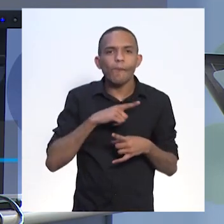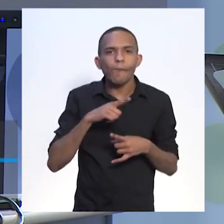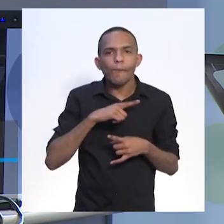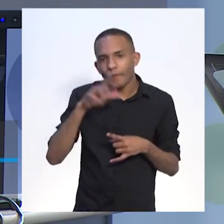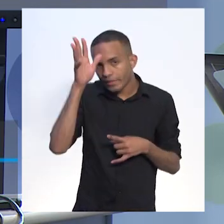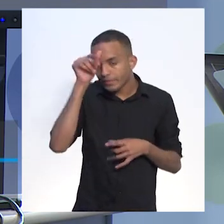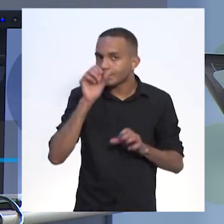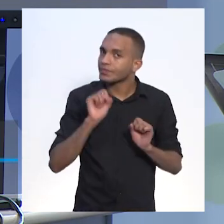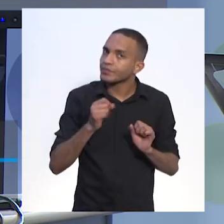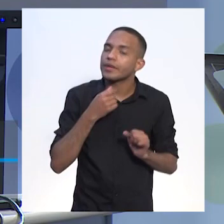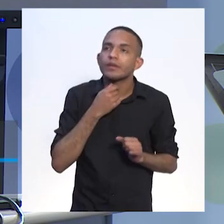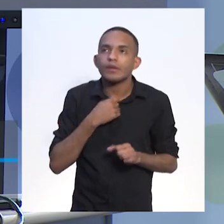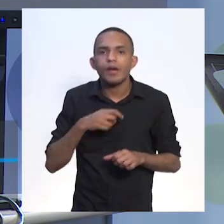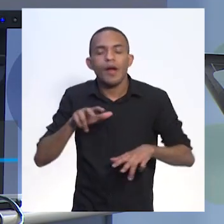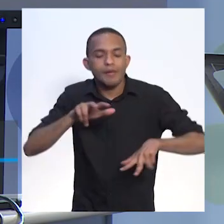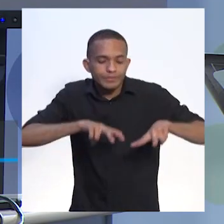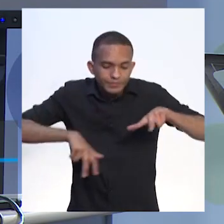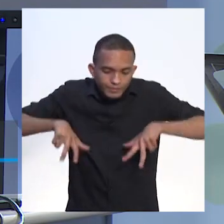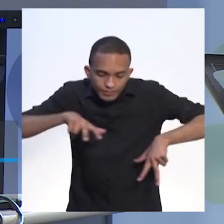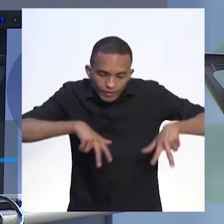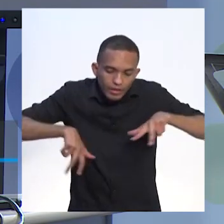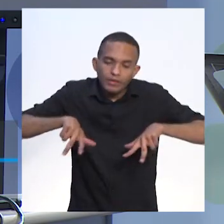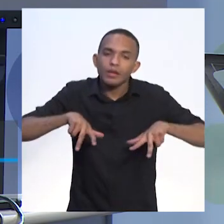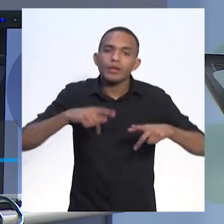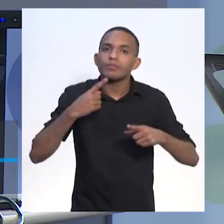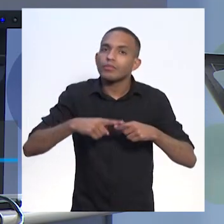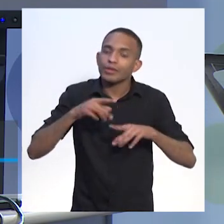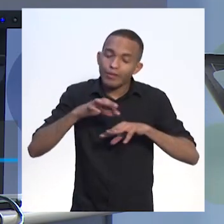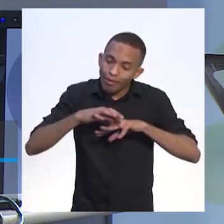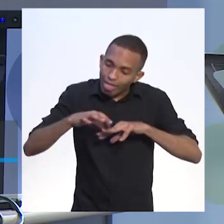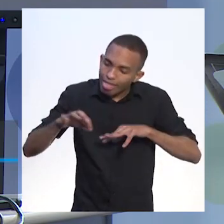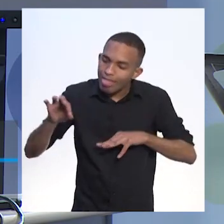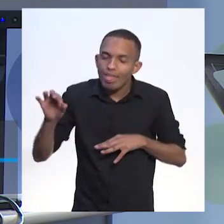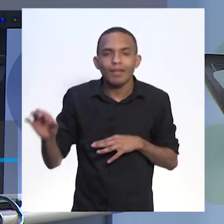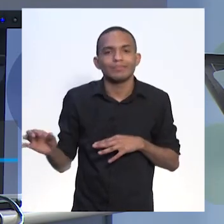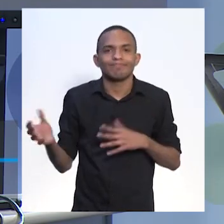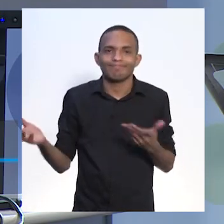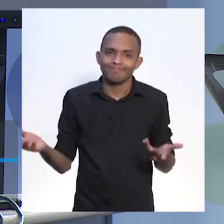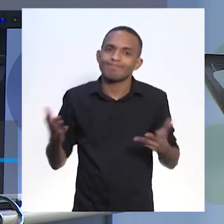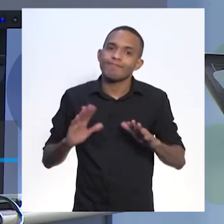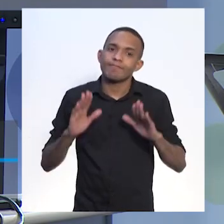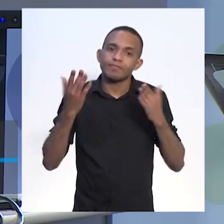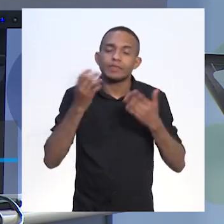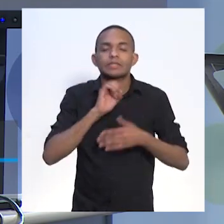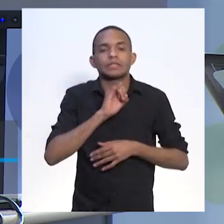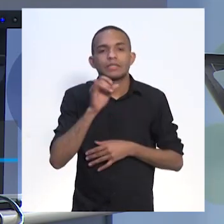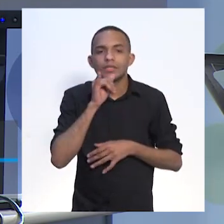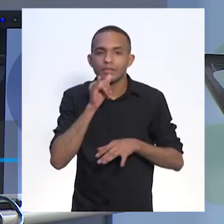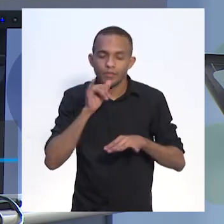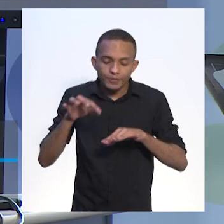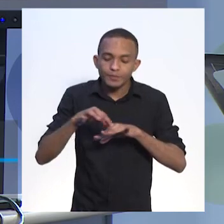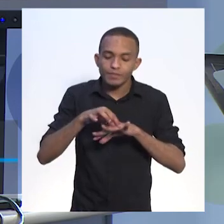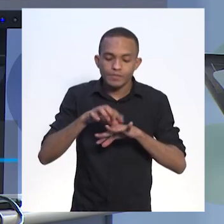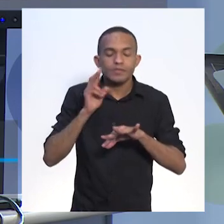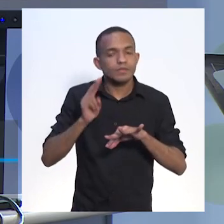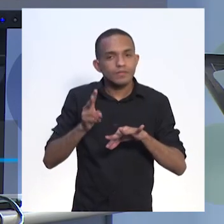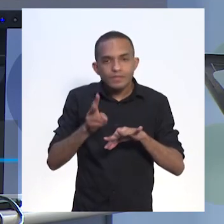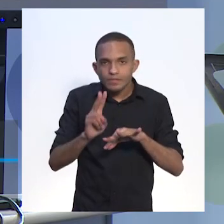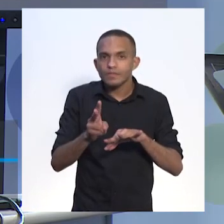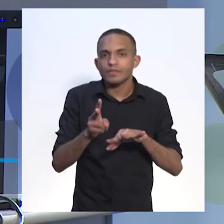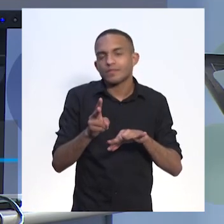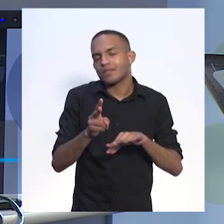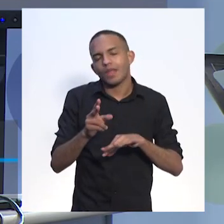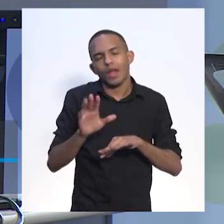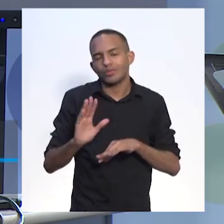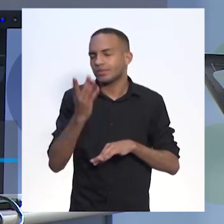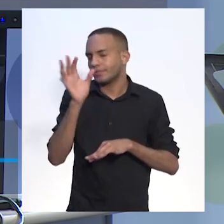pode ter engolido, pode ter ciscado, ou pode ter tido esse descuido? Porque ela tirou o anel. Primeiro foi esse fato que aconteceu. Se ela não tivesse tirado o anel do dedo, isso não